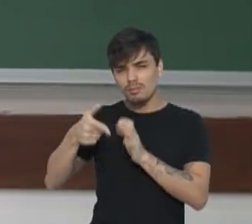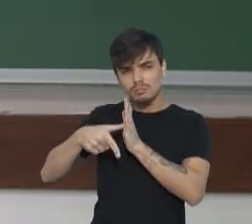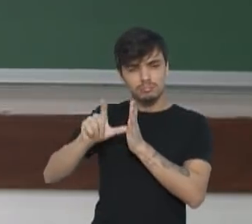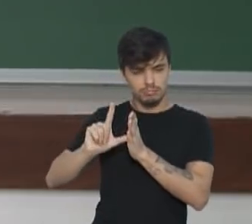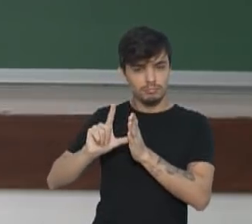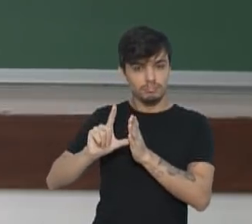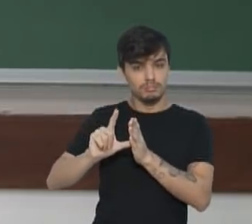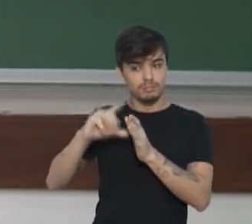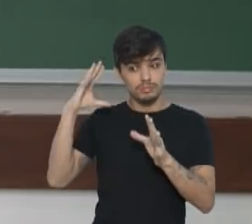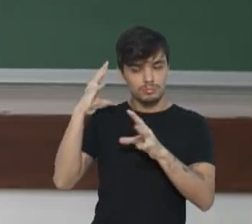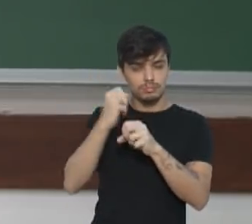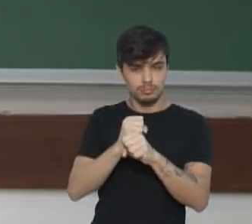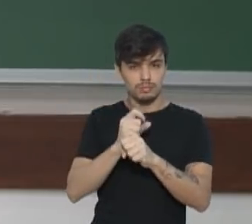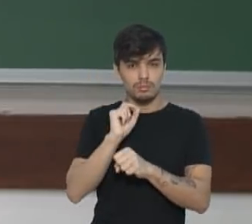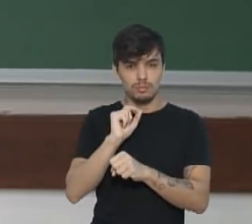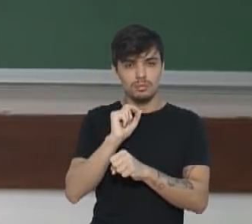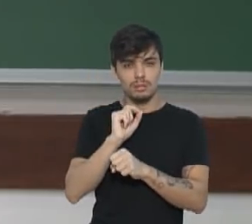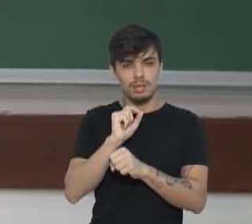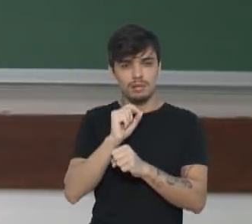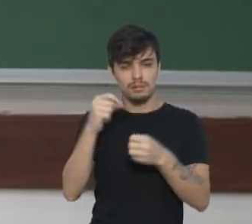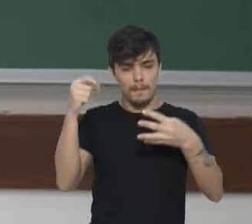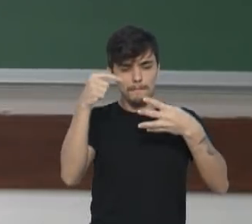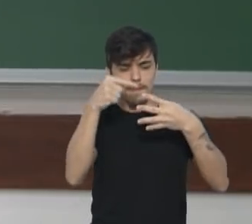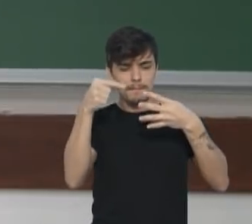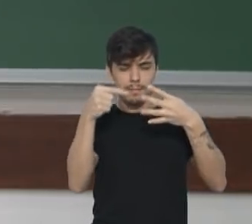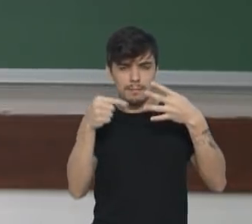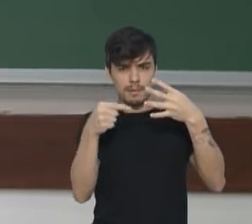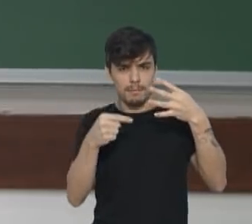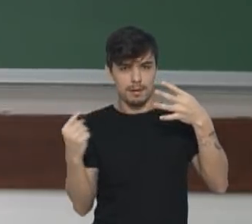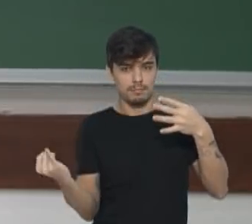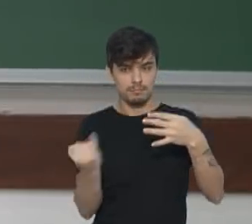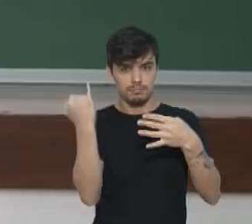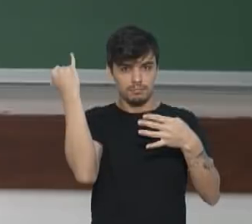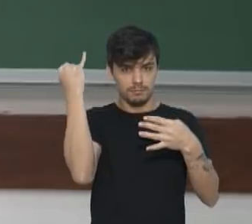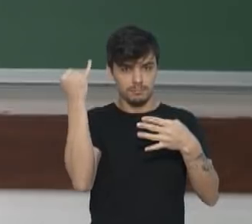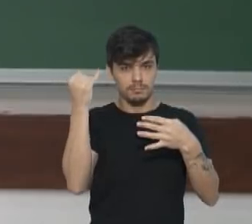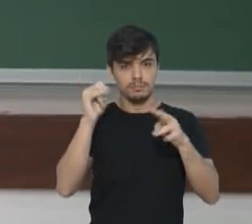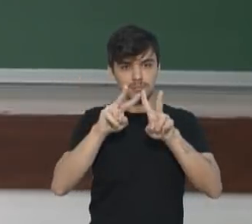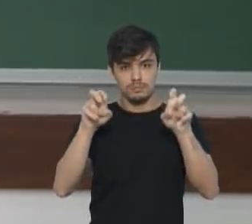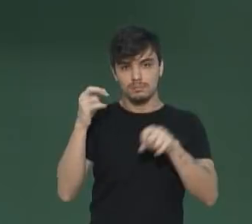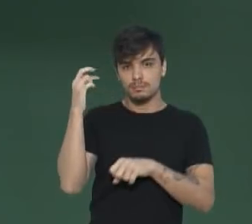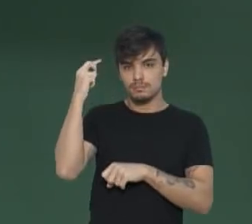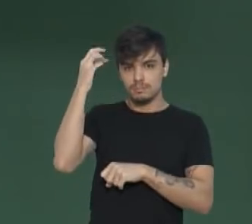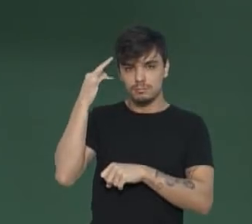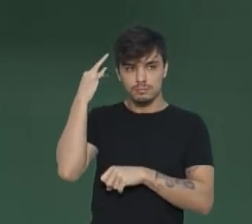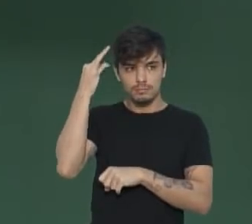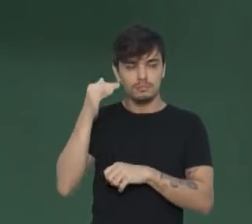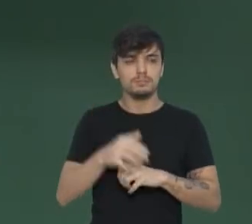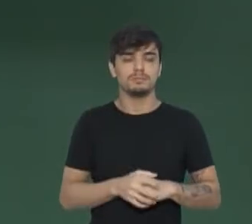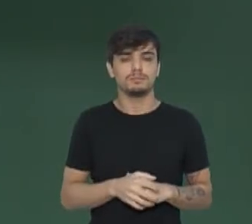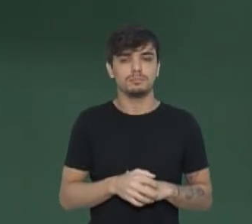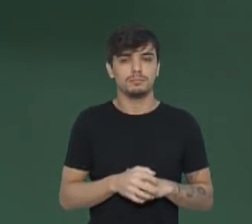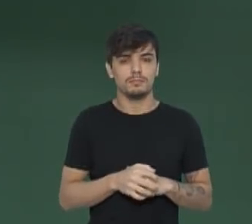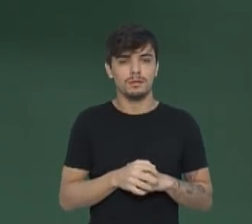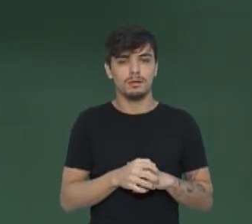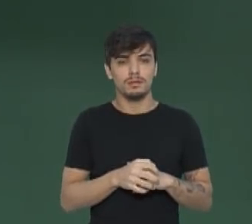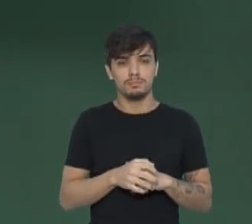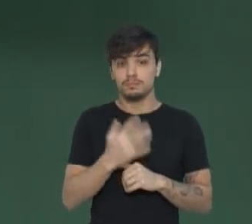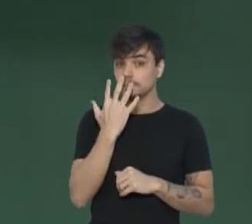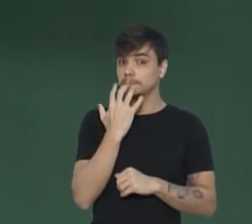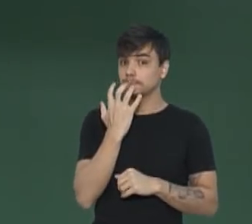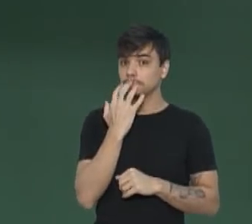né, recapitular uns pontos principais aí dessa filosofia, tá? Bom, Nietzsche aponta o niilismo